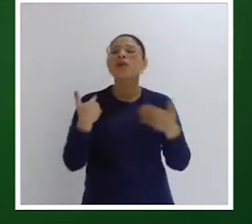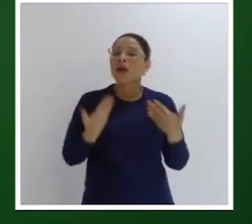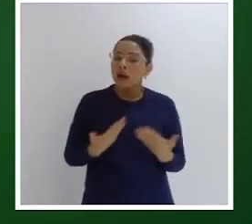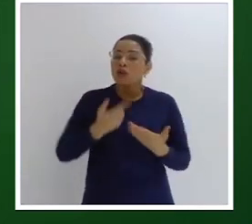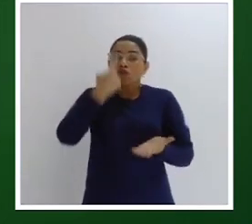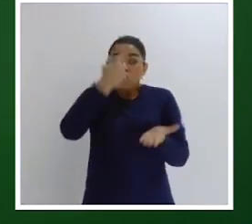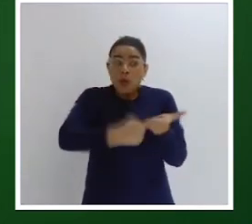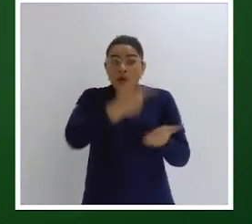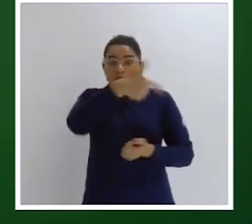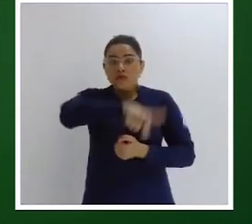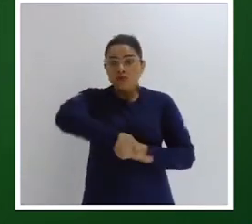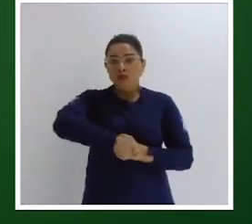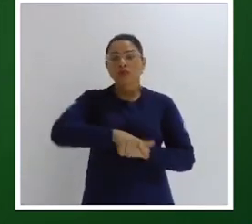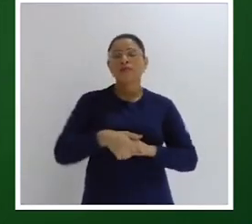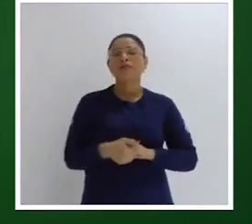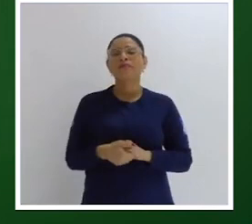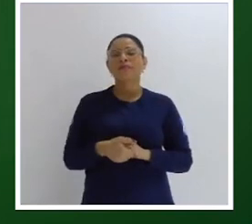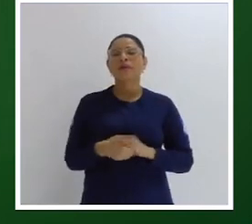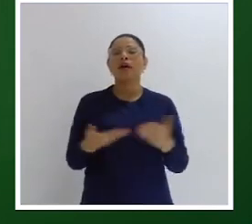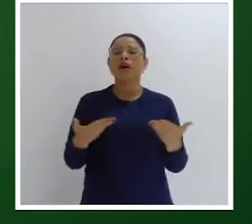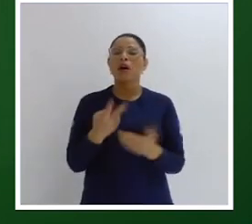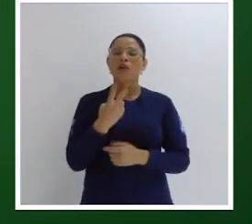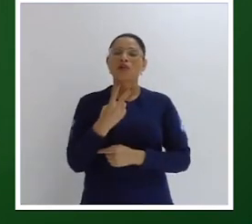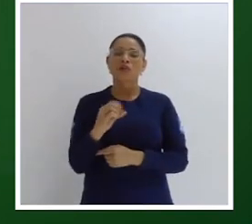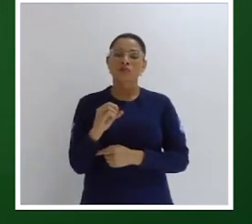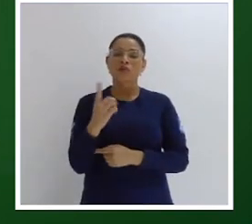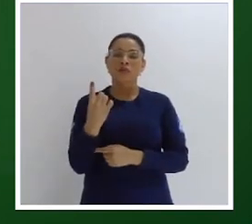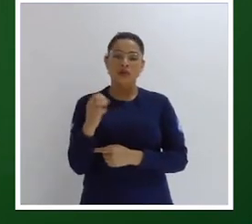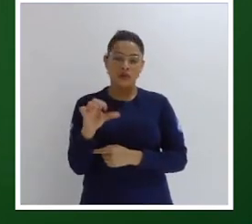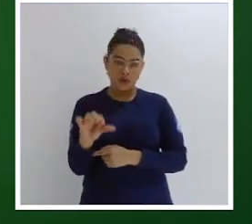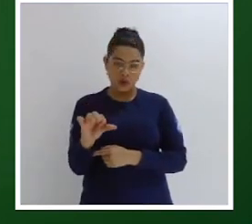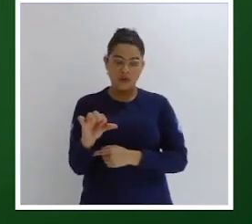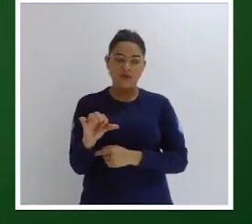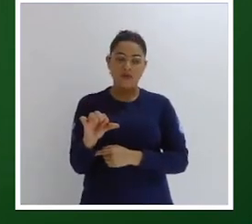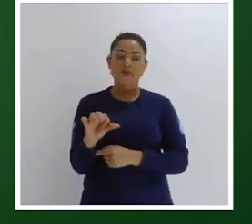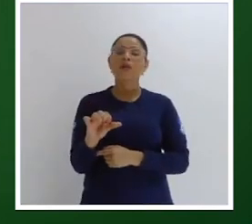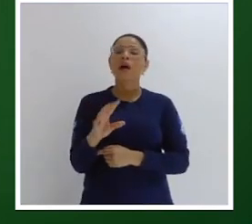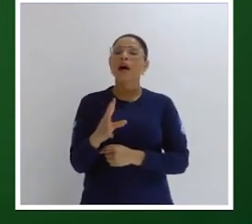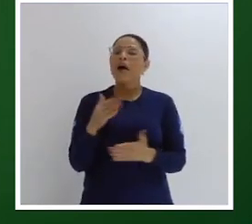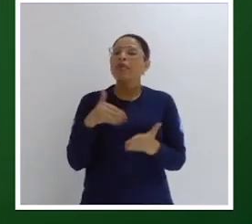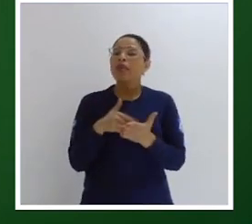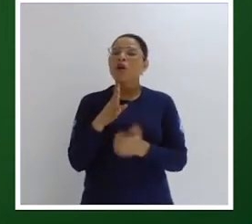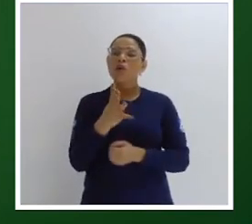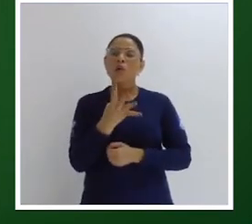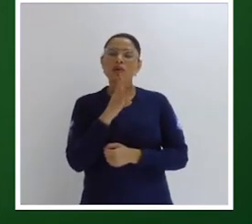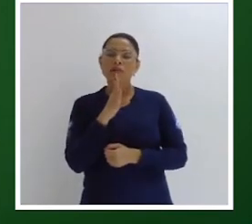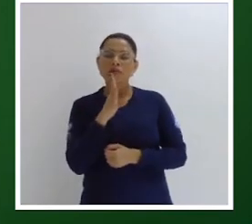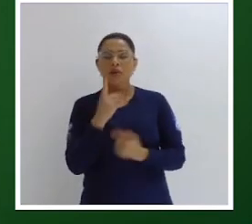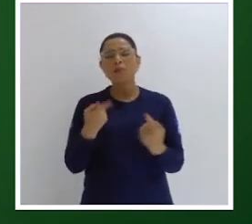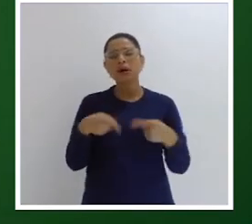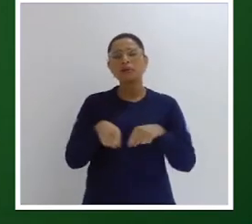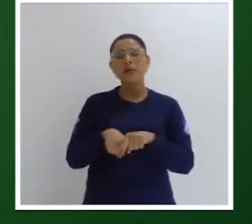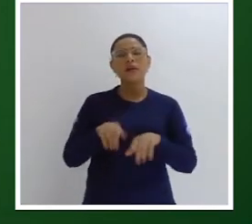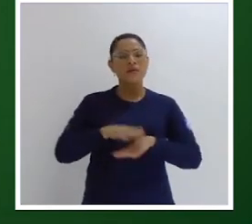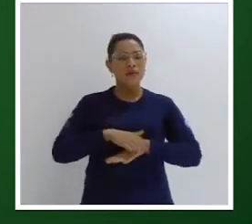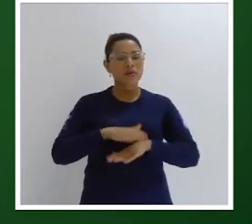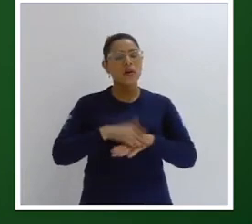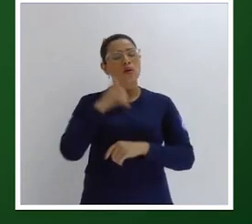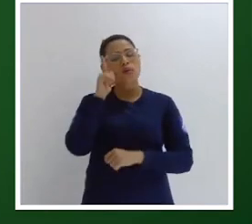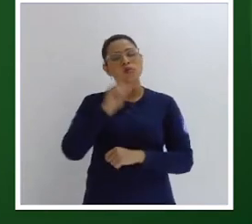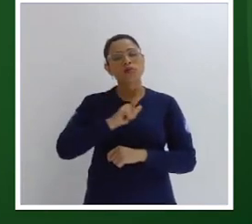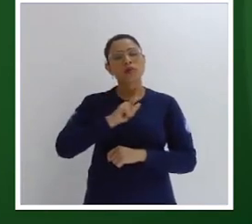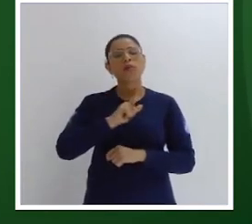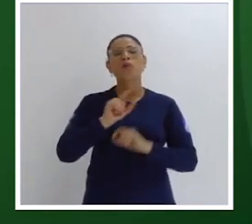remarcação neste ano de 2019 até a gente conhecer fazer a parceria implementar nós conseguimos